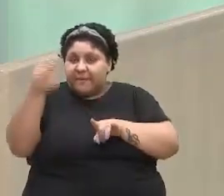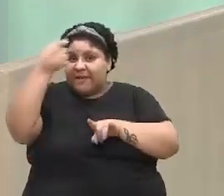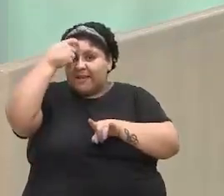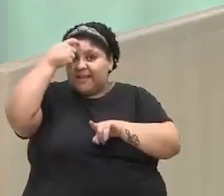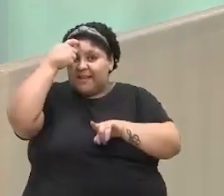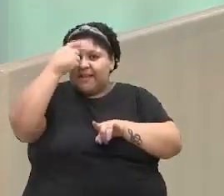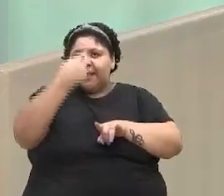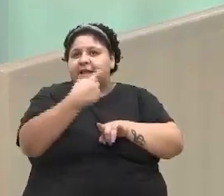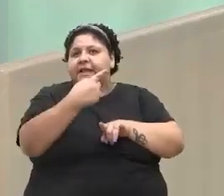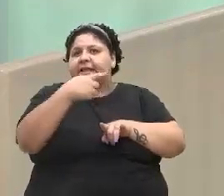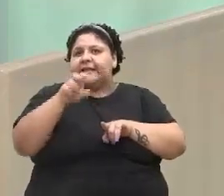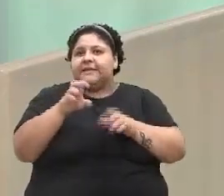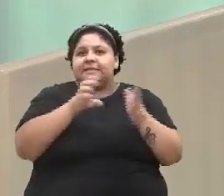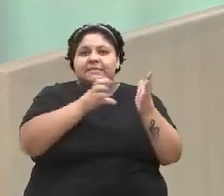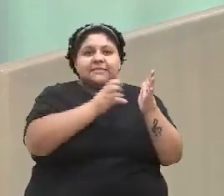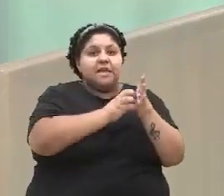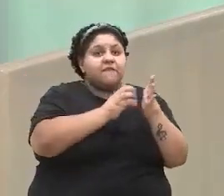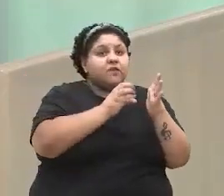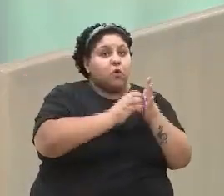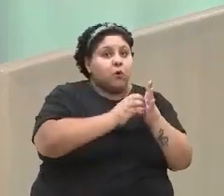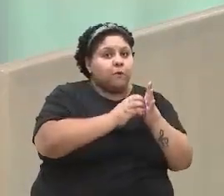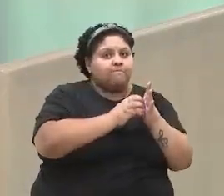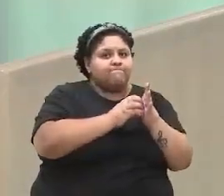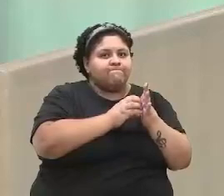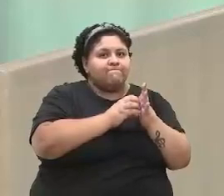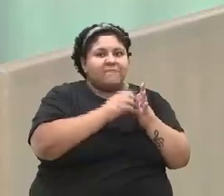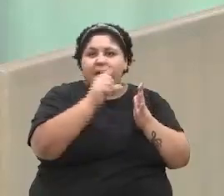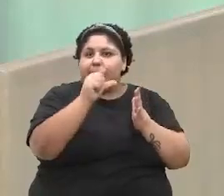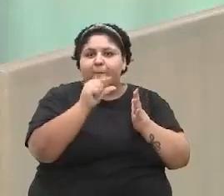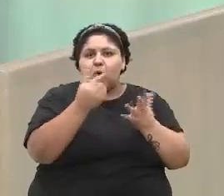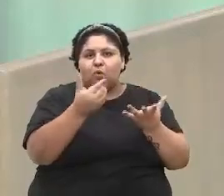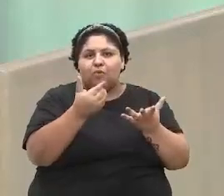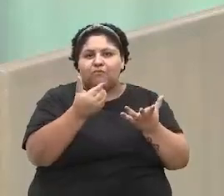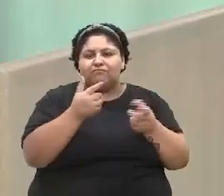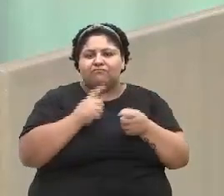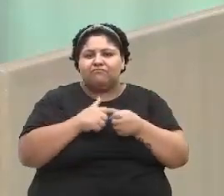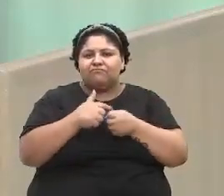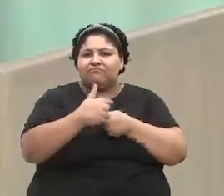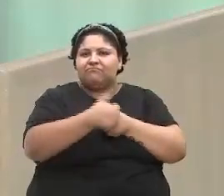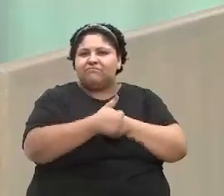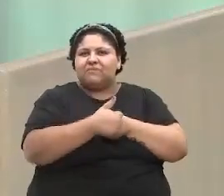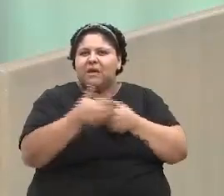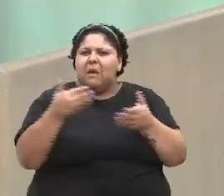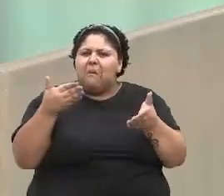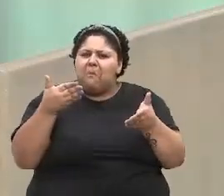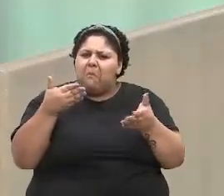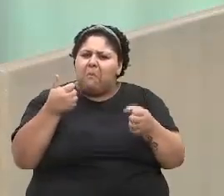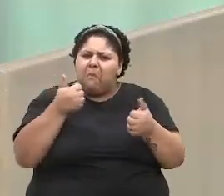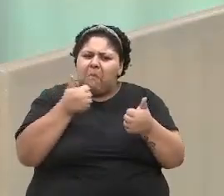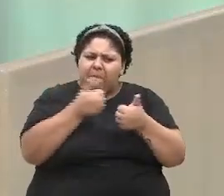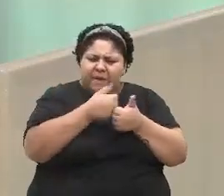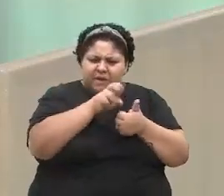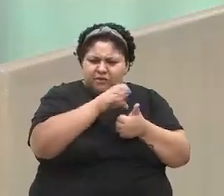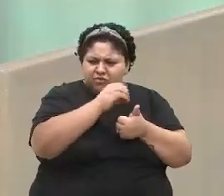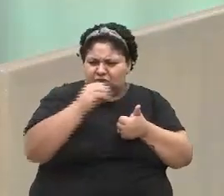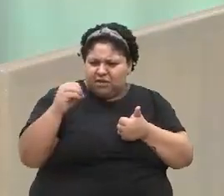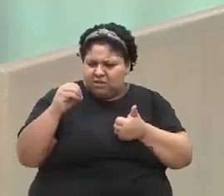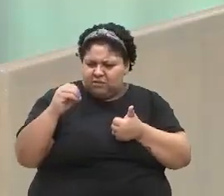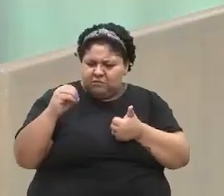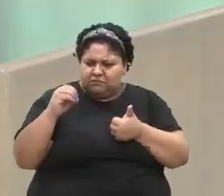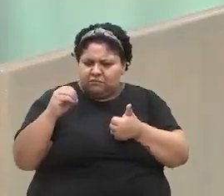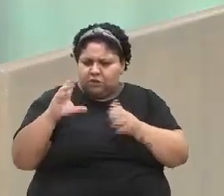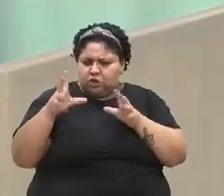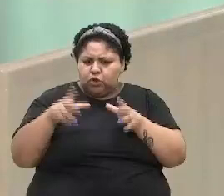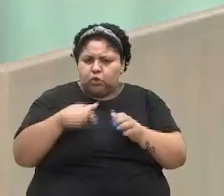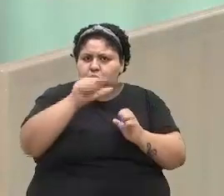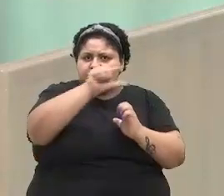15 servidores é muito pouco, acho que na cidade deve ter perto de 500 em todas as